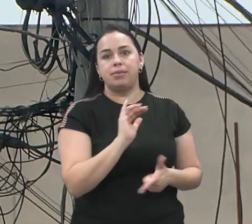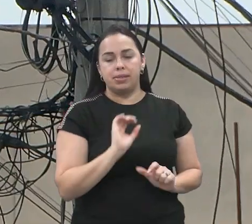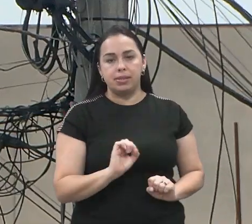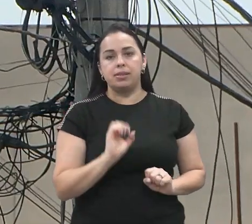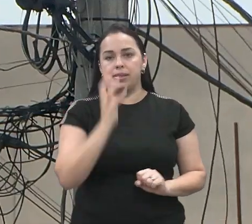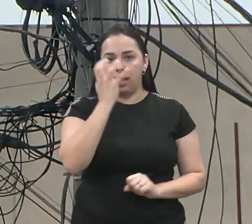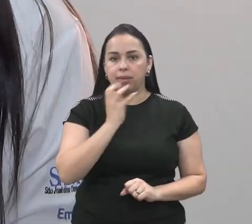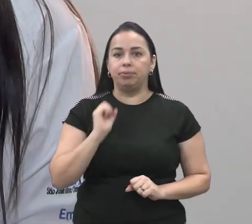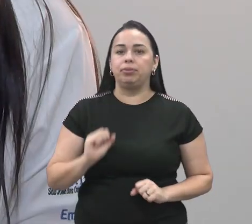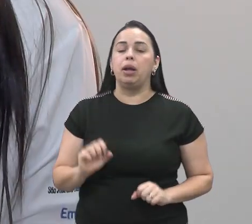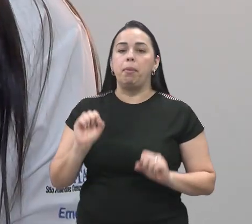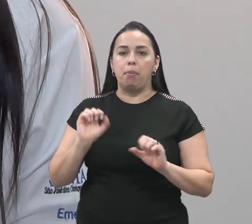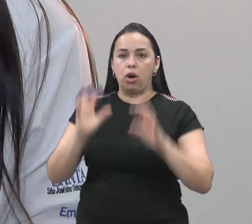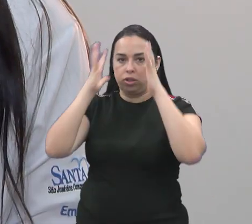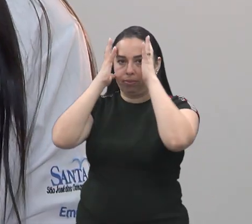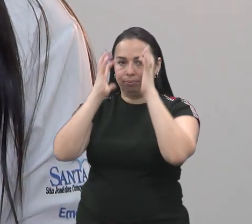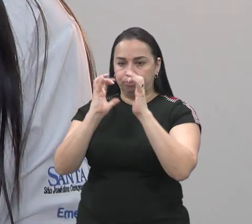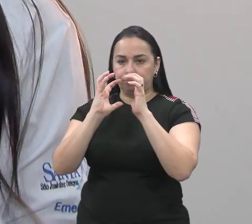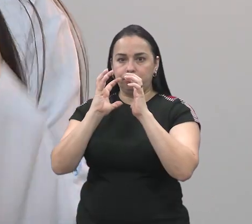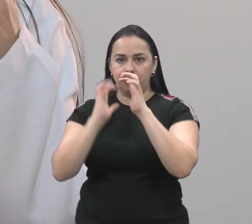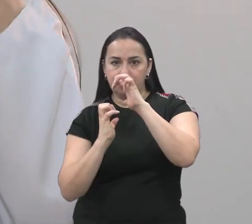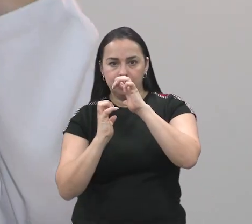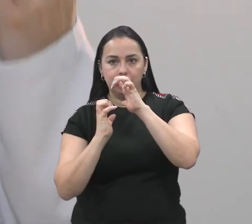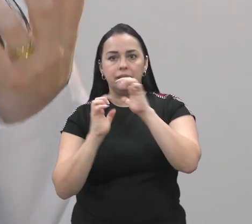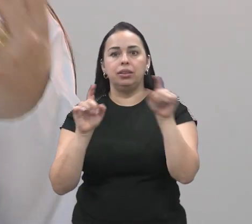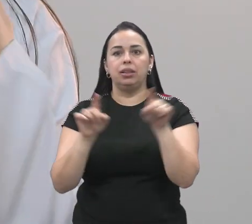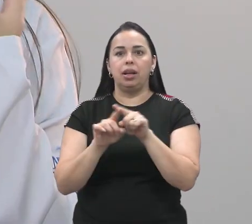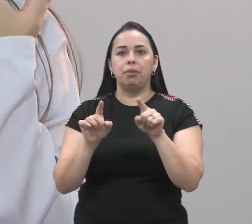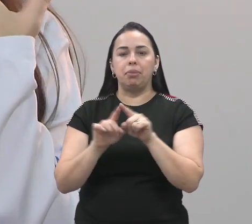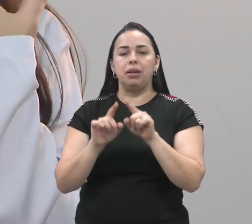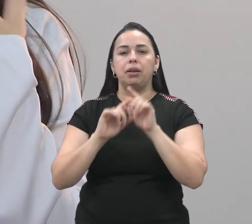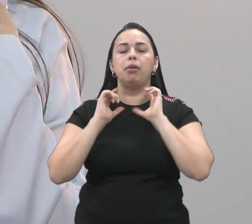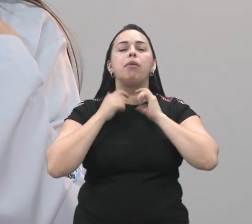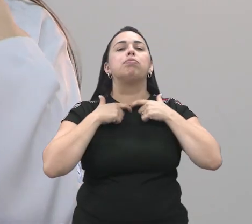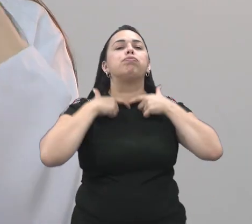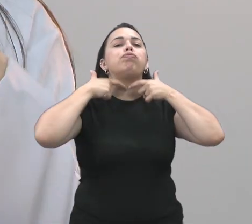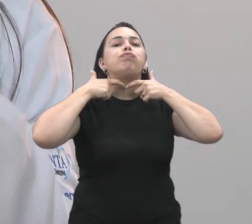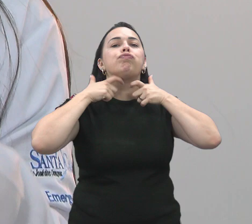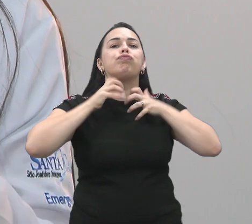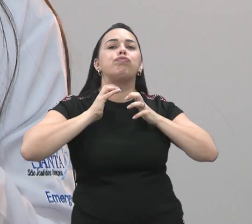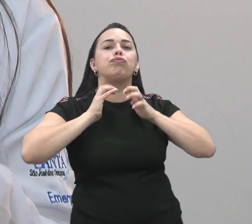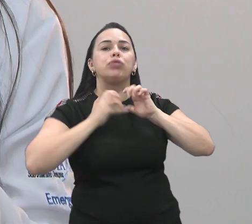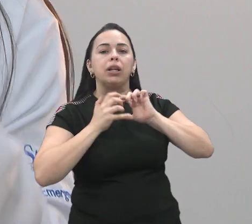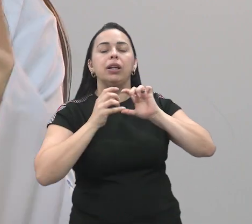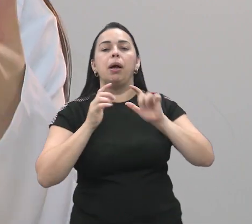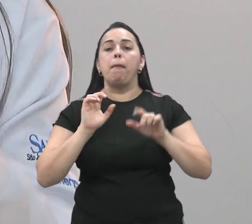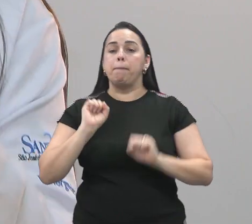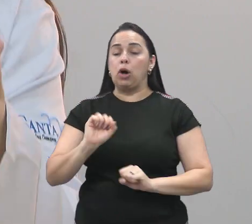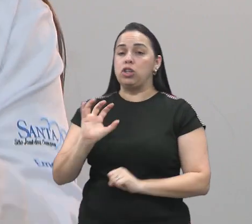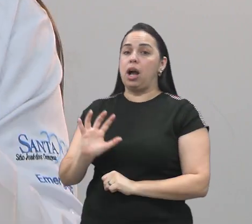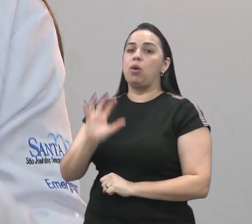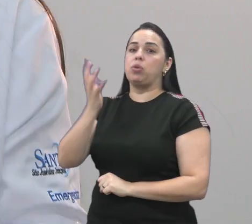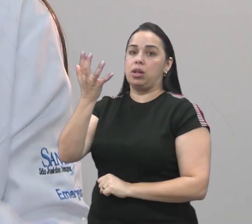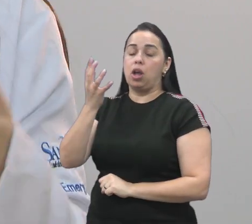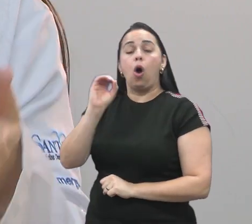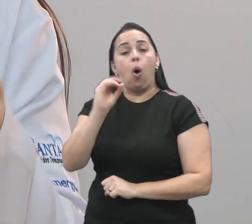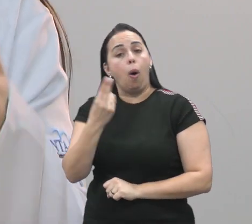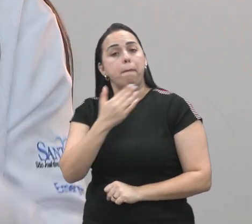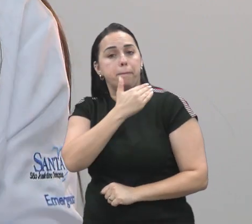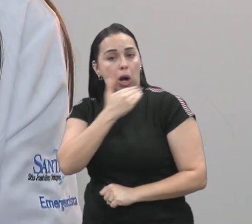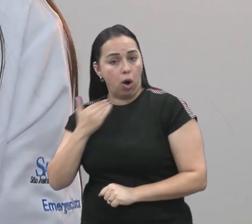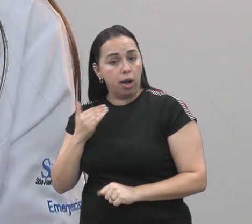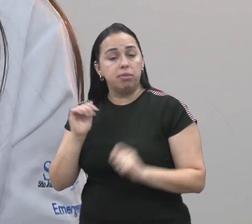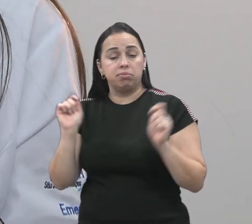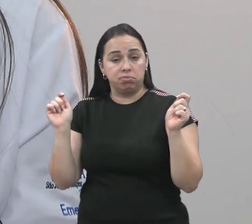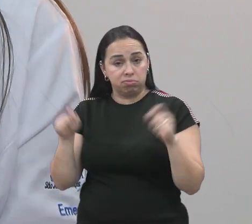consequências sérias. Eles podem sofrer traumatismo craniano, crânioencefálico, traumatismo raquimedular. Então, eu tenho a sequela imediata ou até o